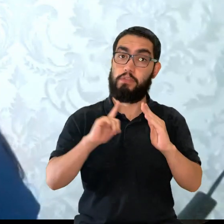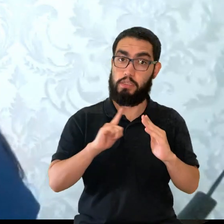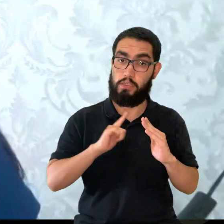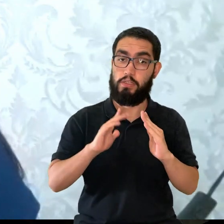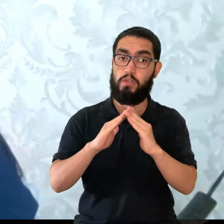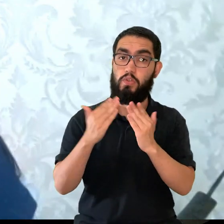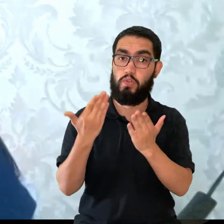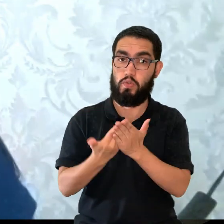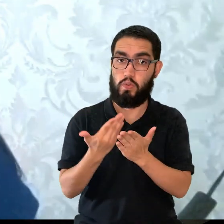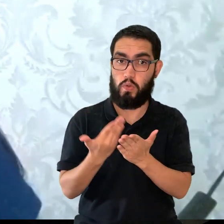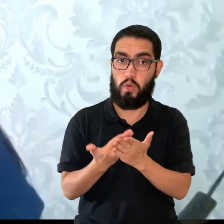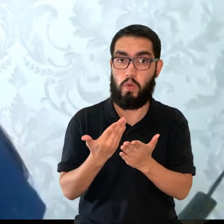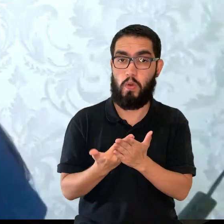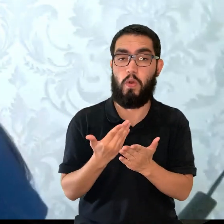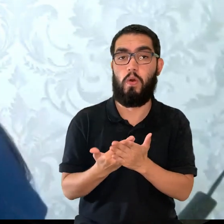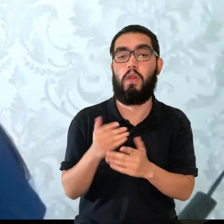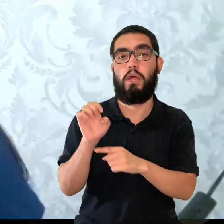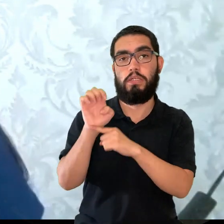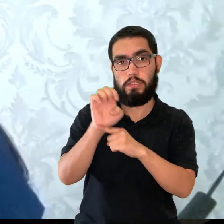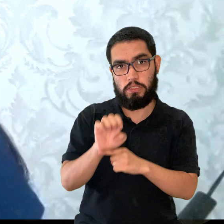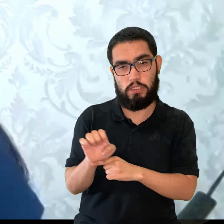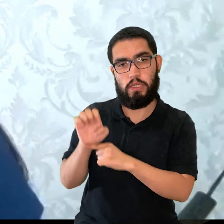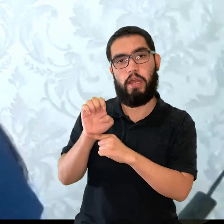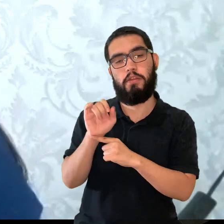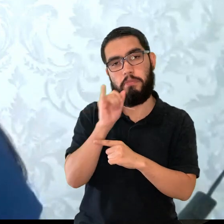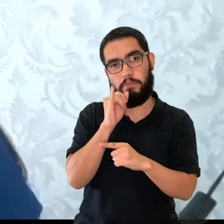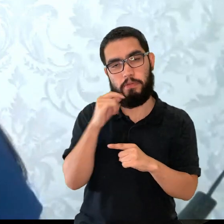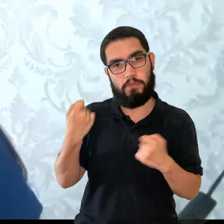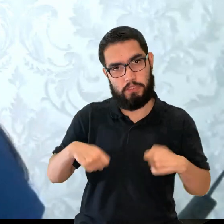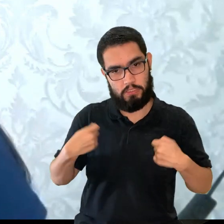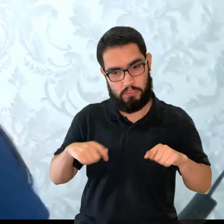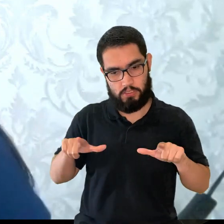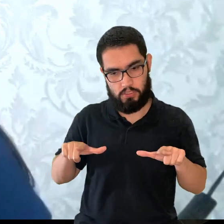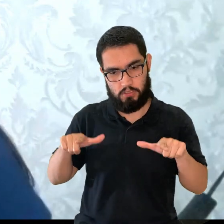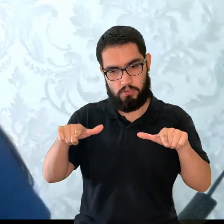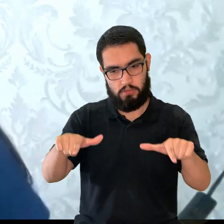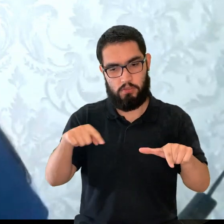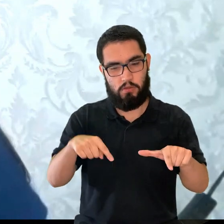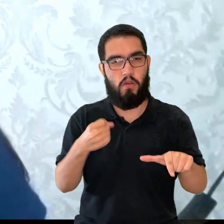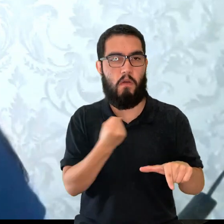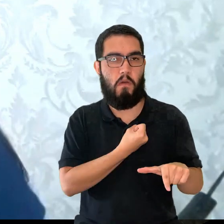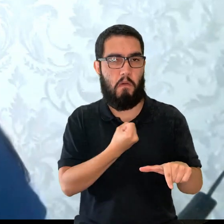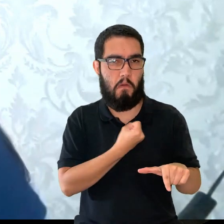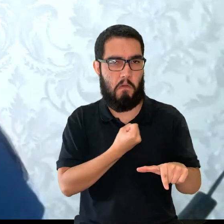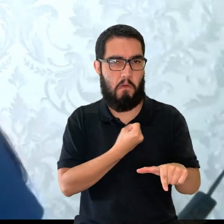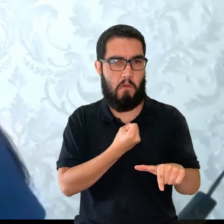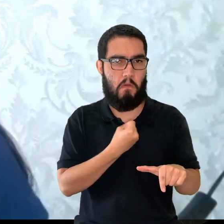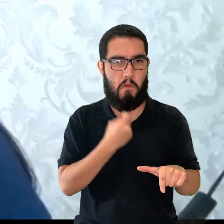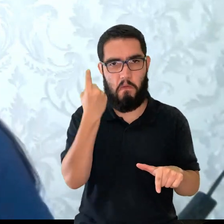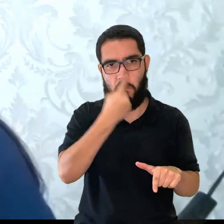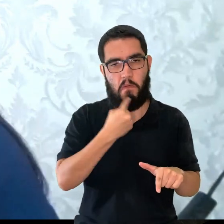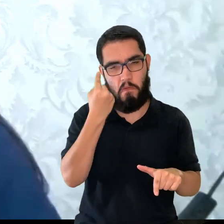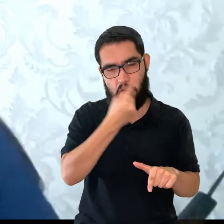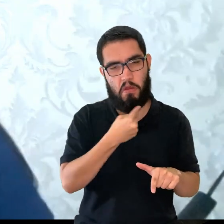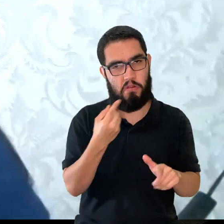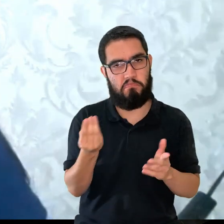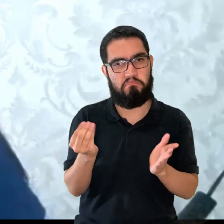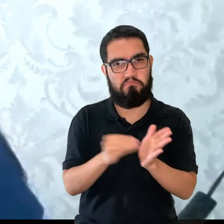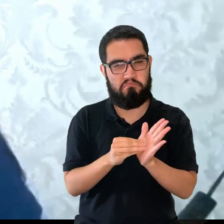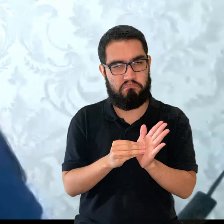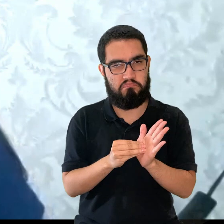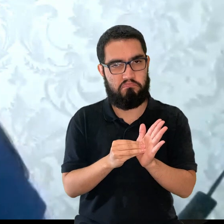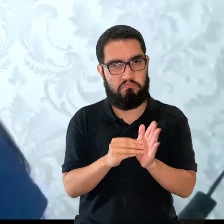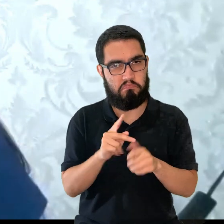assim, às vezes do estado, você precisa ter um certificado com X horas, né? Uma formação, uma graduação ou uma